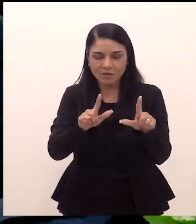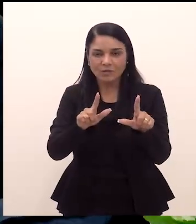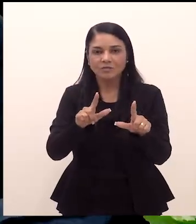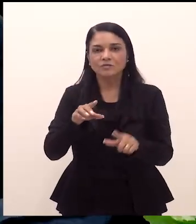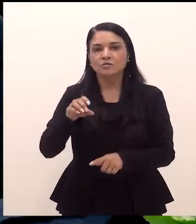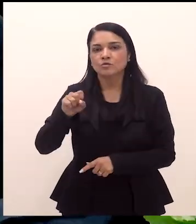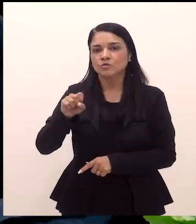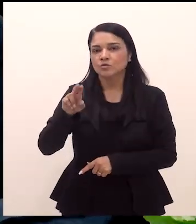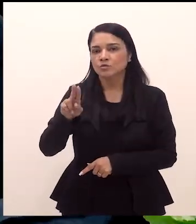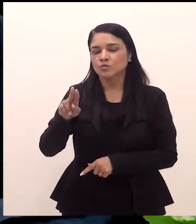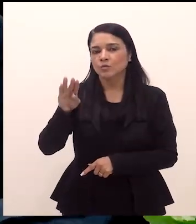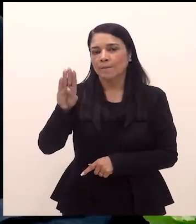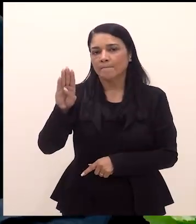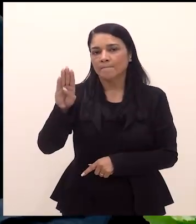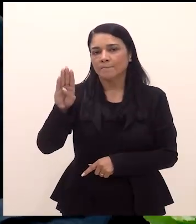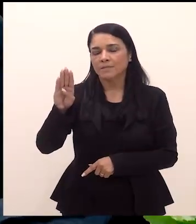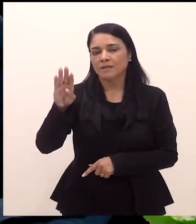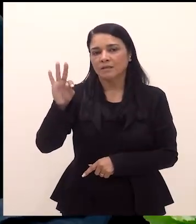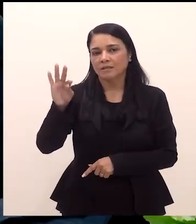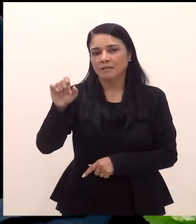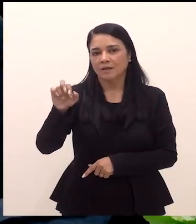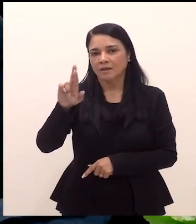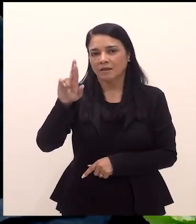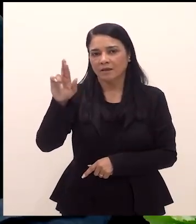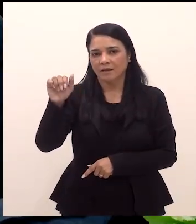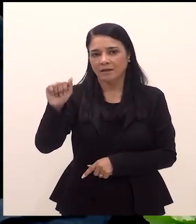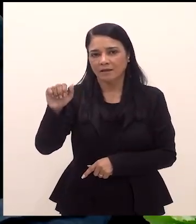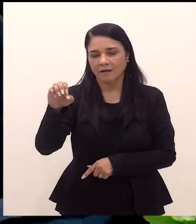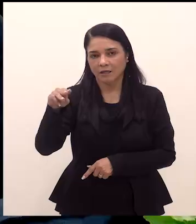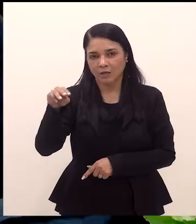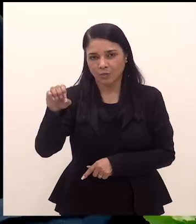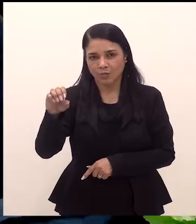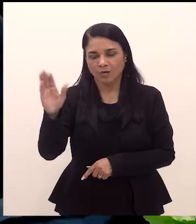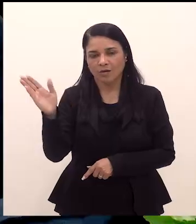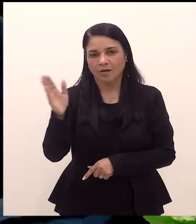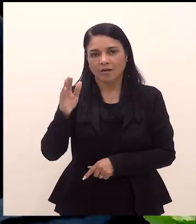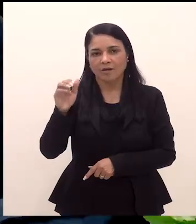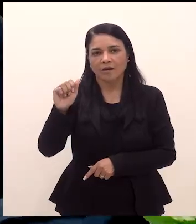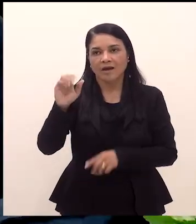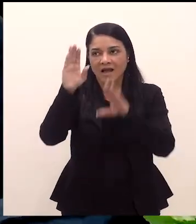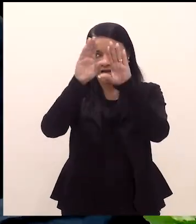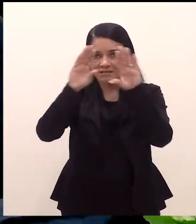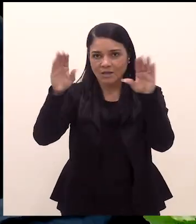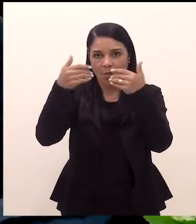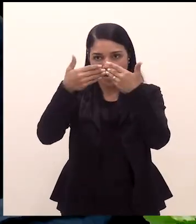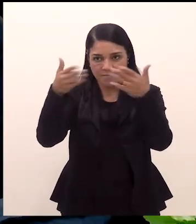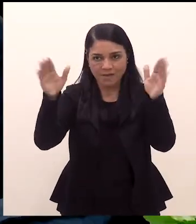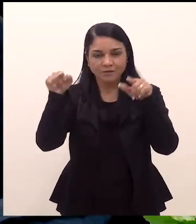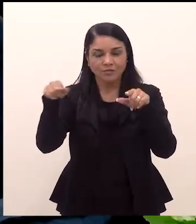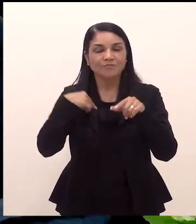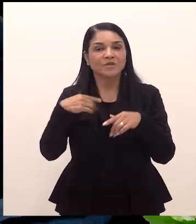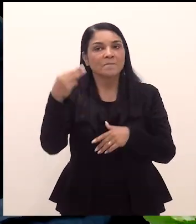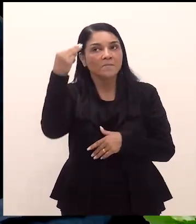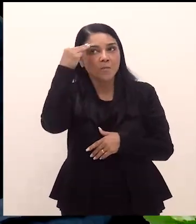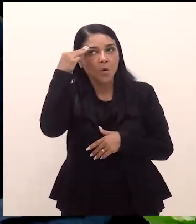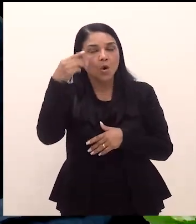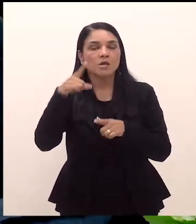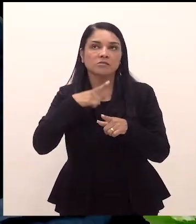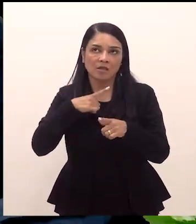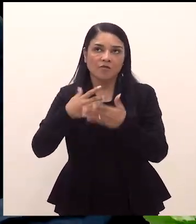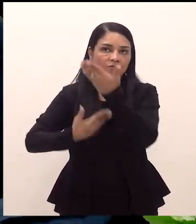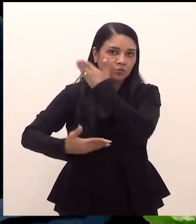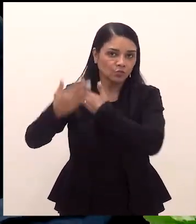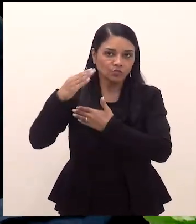na exposição, que se chama Subterrâneos a Céu Aberto, não é? E é uma exposição muitíssimo interessante, porque eu costumo dizer que sem memória